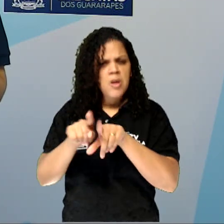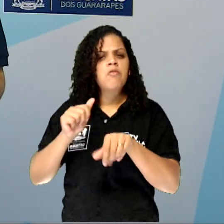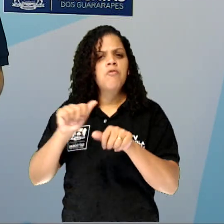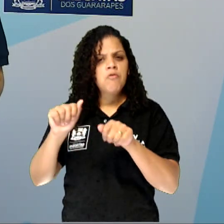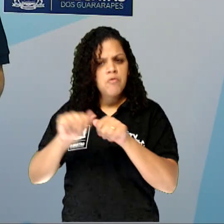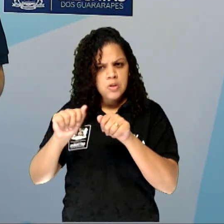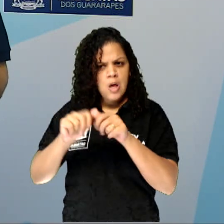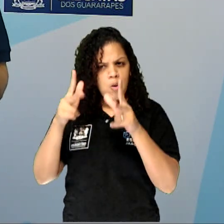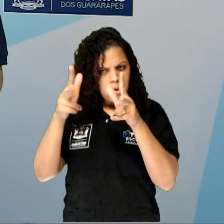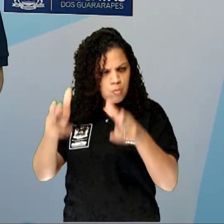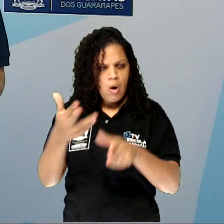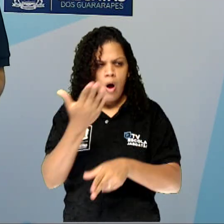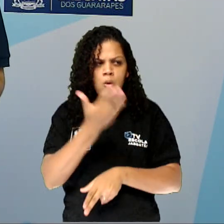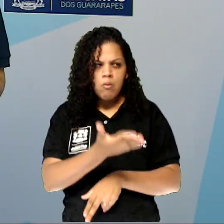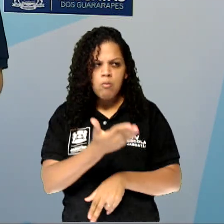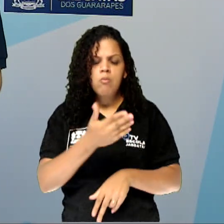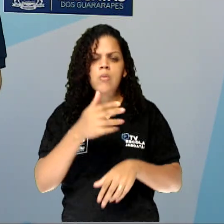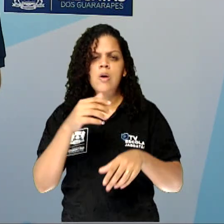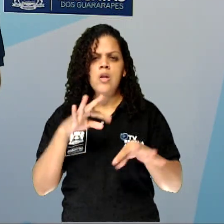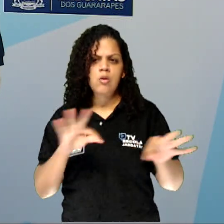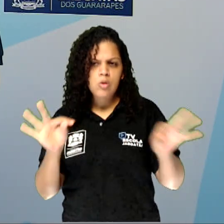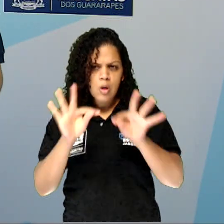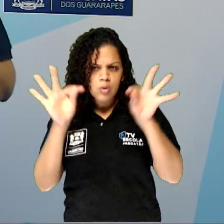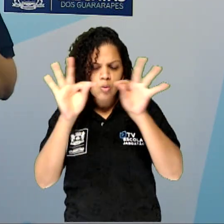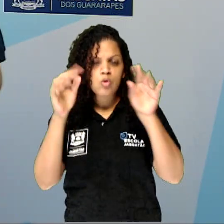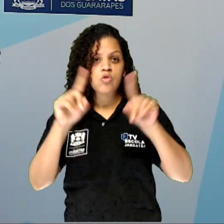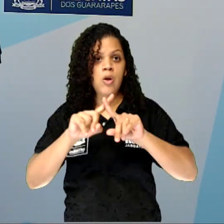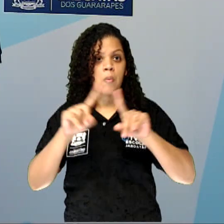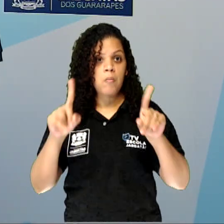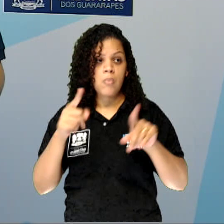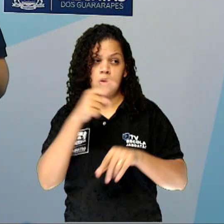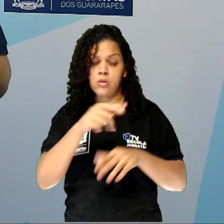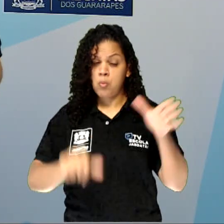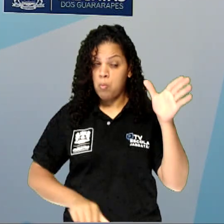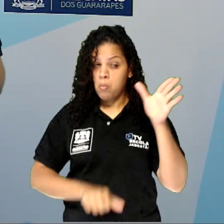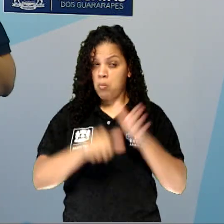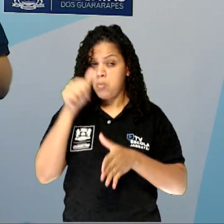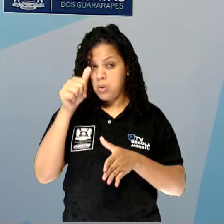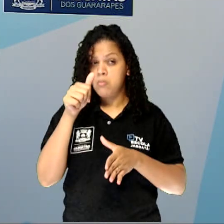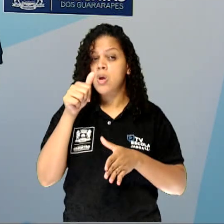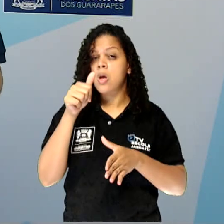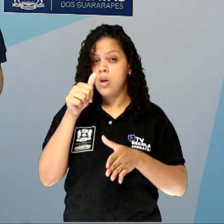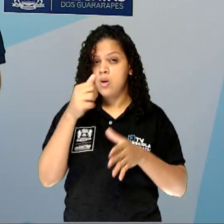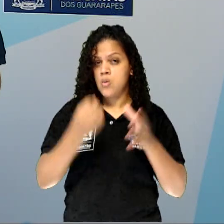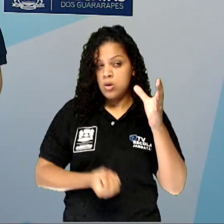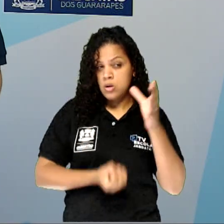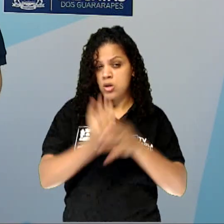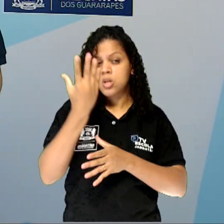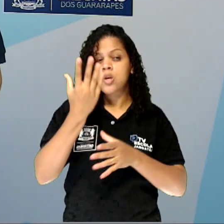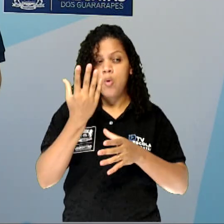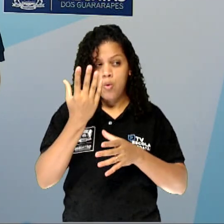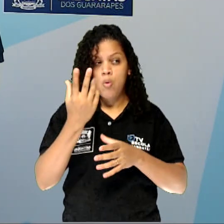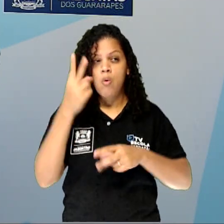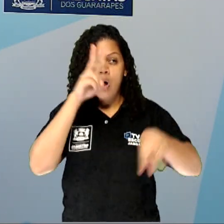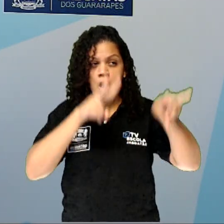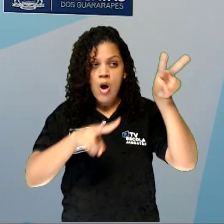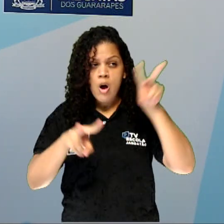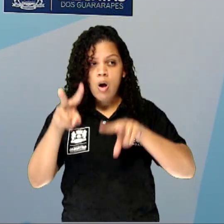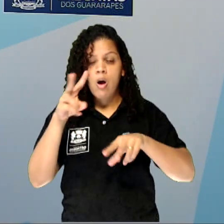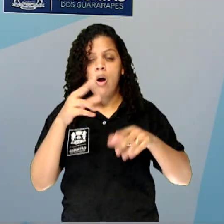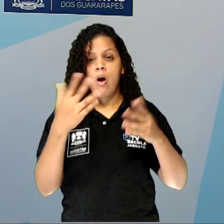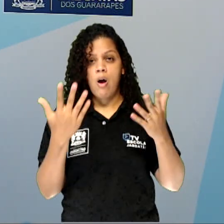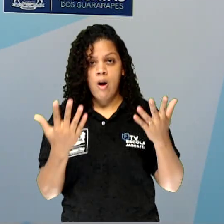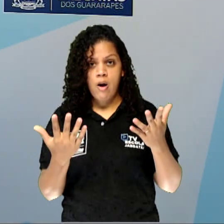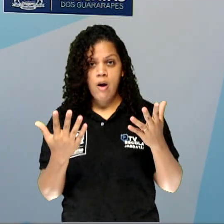né, com tecnologia, mas foi acreditado a ele, né? Então ele é considerado, né, o precursor da videoarte. Agora a gente vai